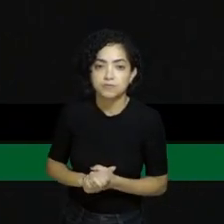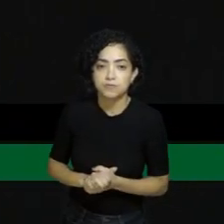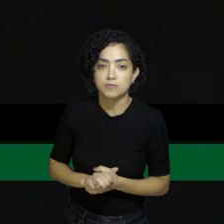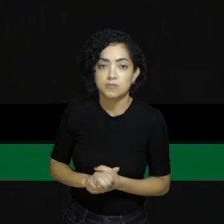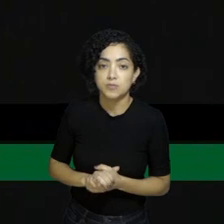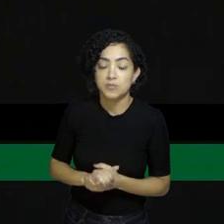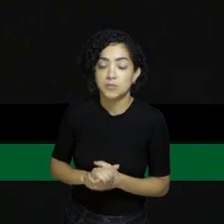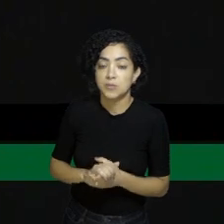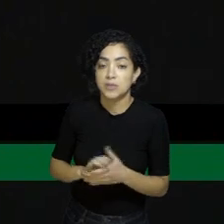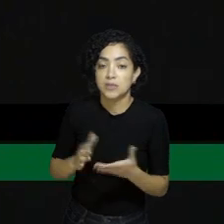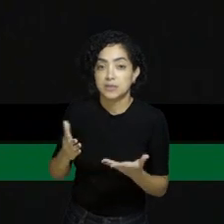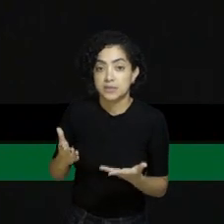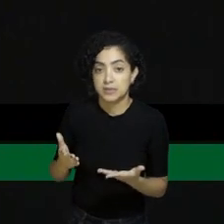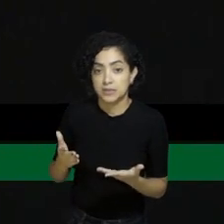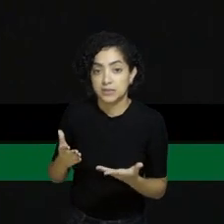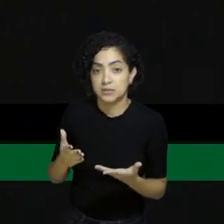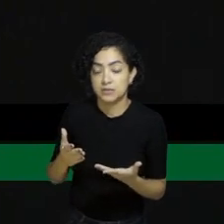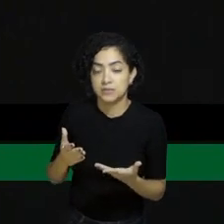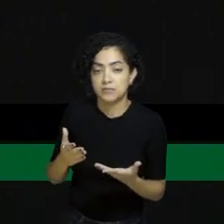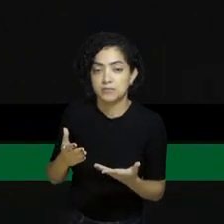fazer invasão